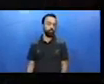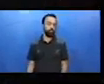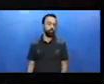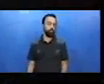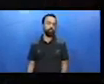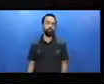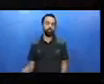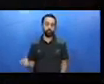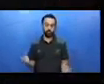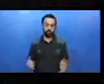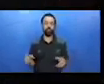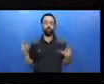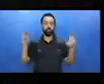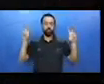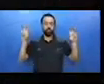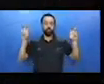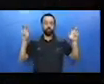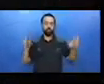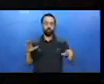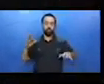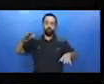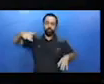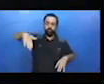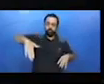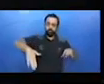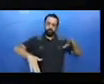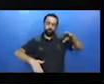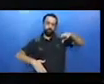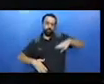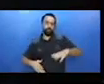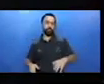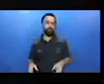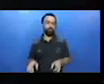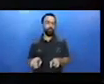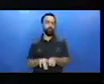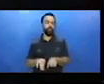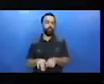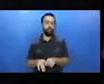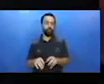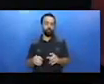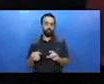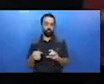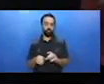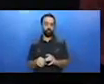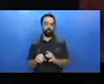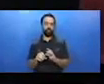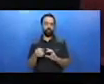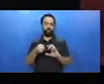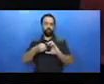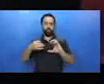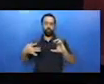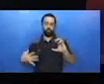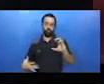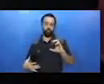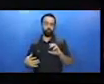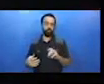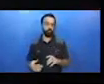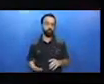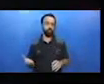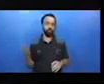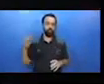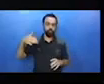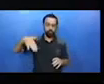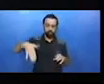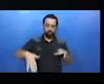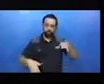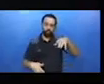Vamos falar então sobre natação e sobre algumas características, sobre alguns subtemas dentro da natação. Vamos falar sobre o nadar dentro